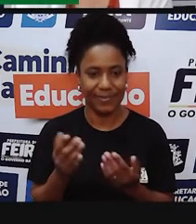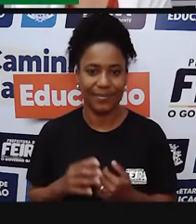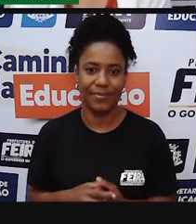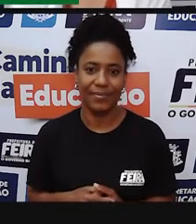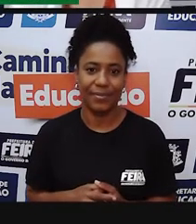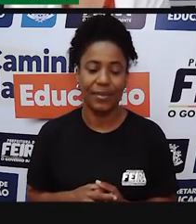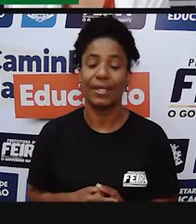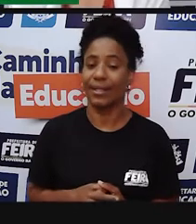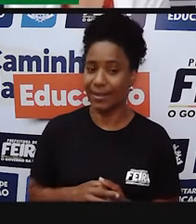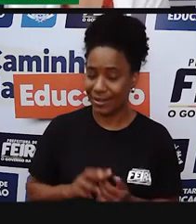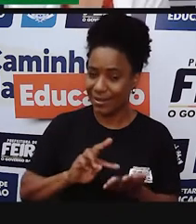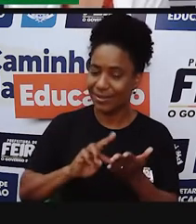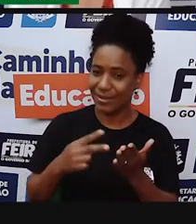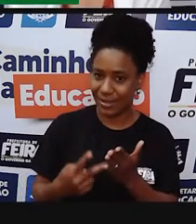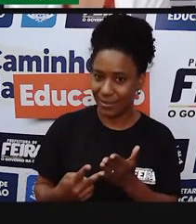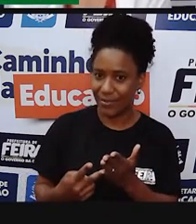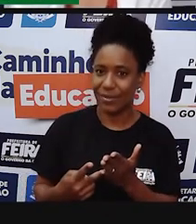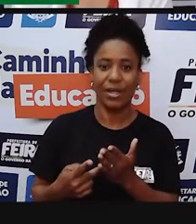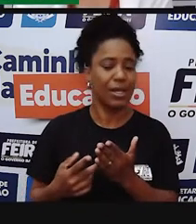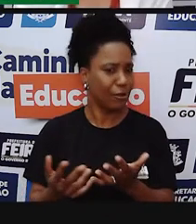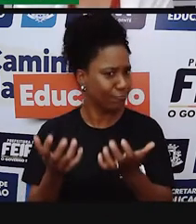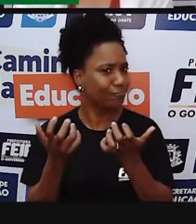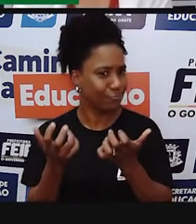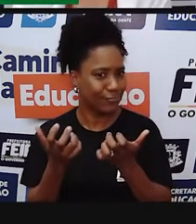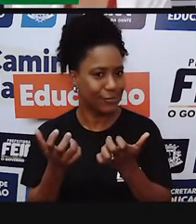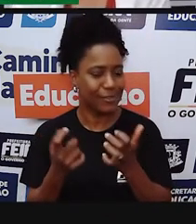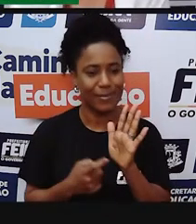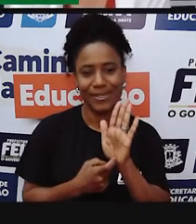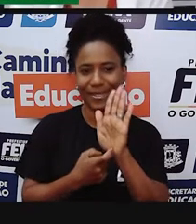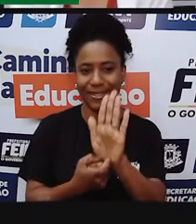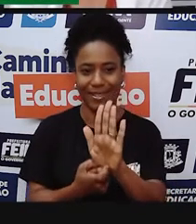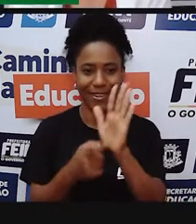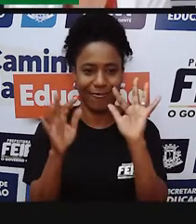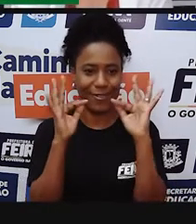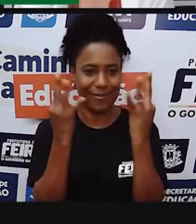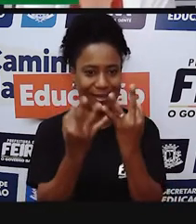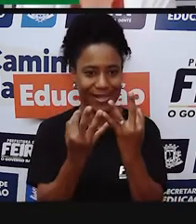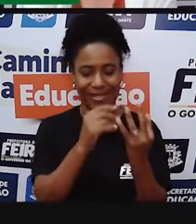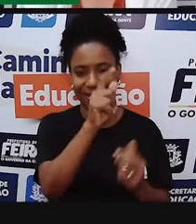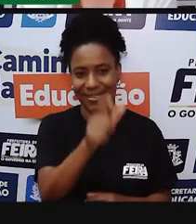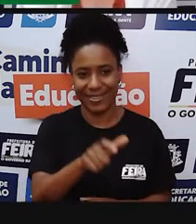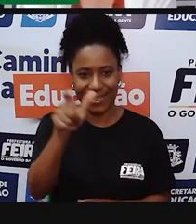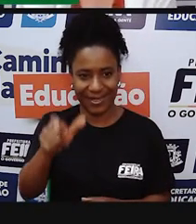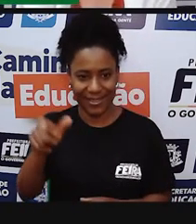eu quero apresentar para vocês os membros de minha família